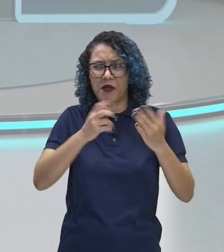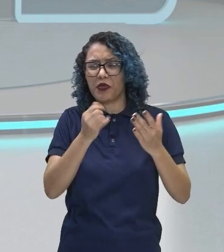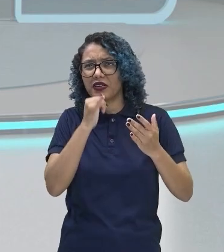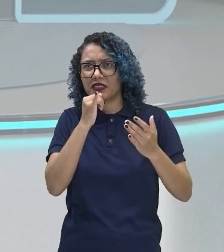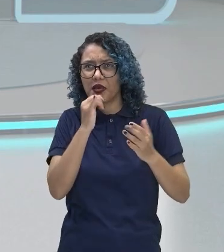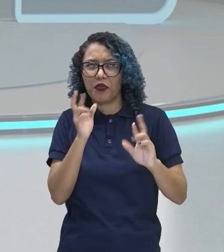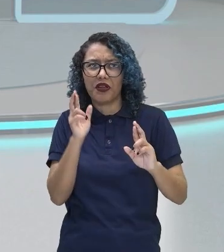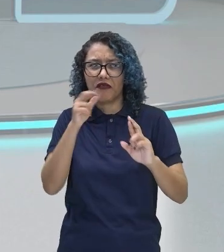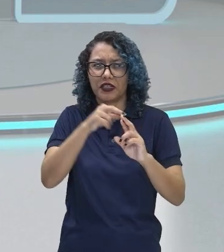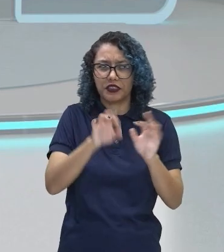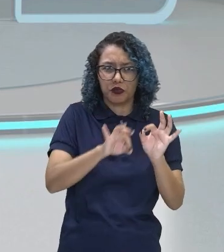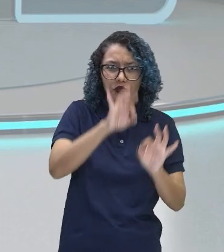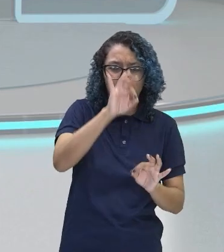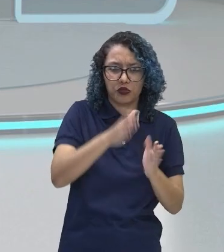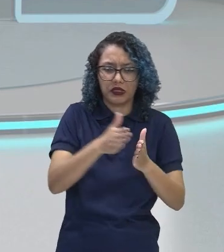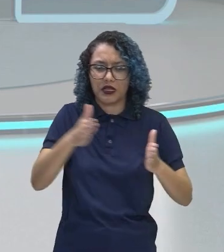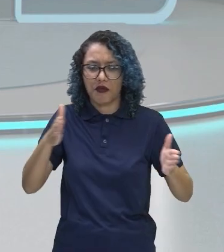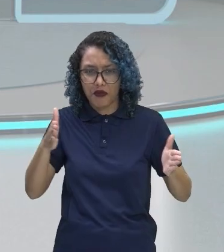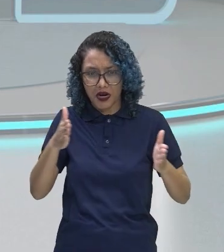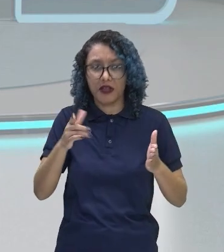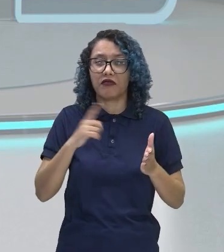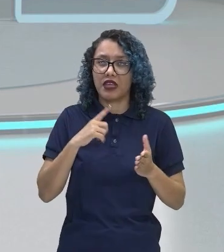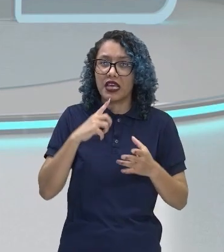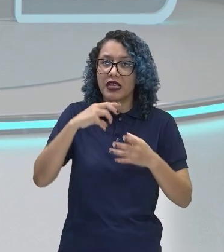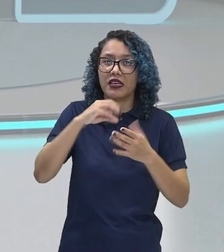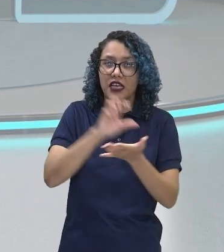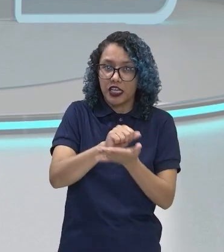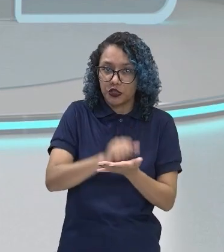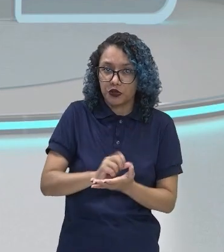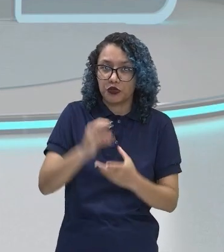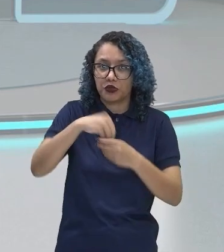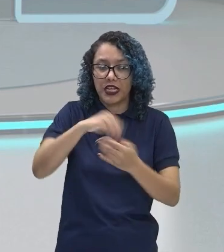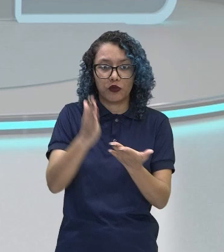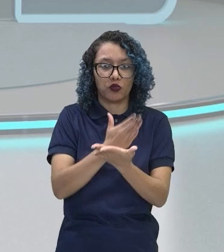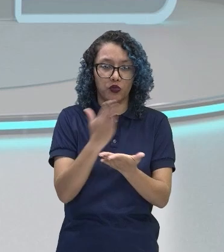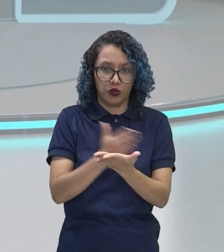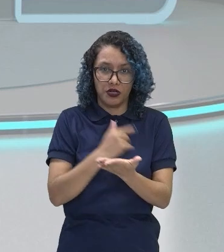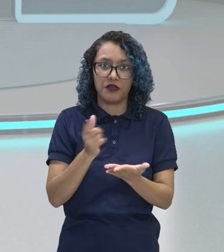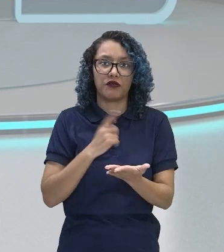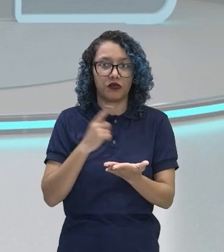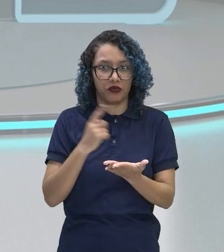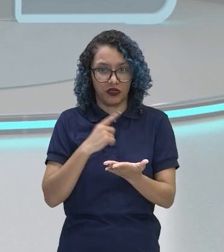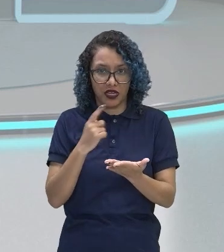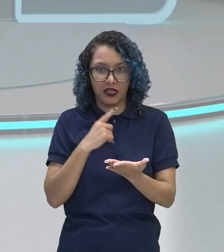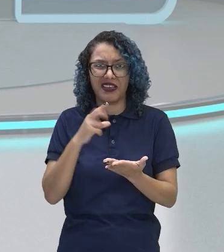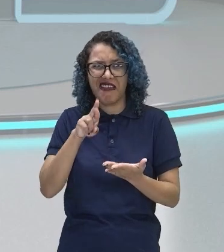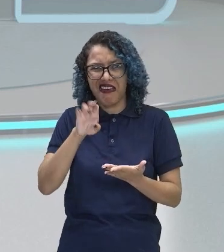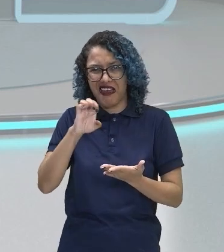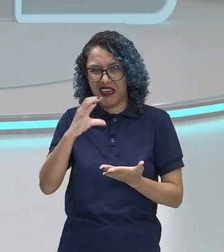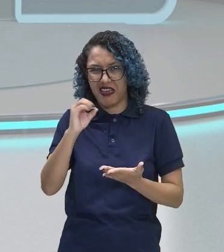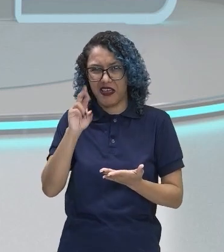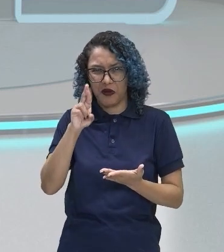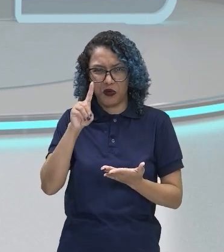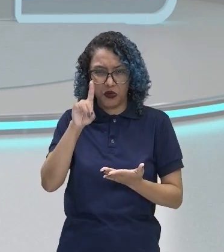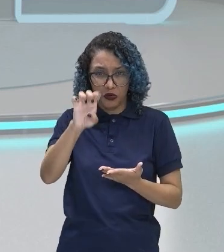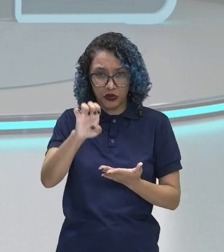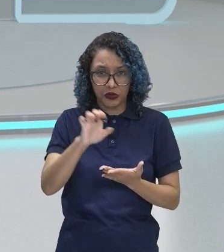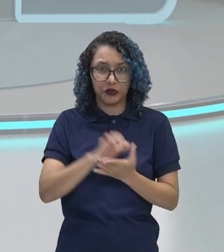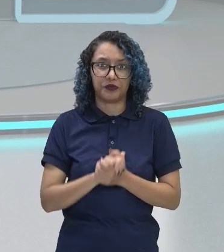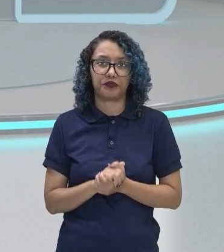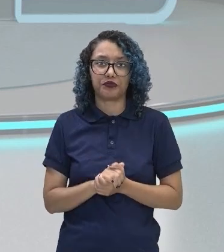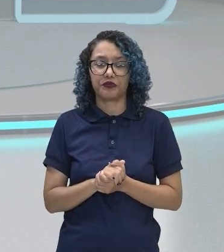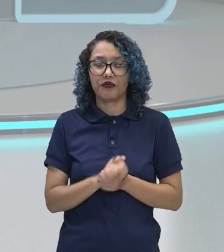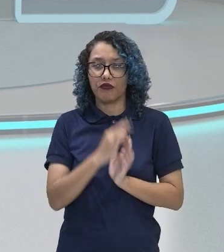É o Guinness Book, que é o livro que indica esses recordes aqui. Nesse caso aqui, ó, Did you know that the tallest building